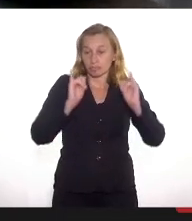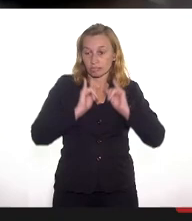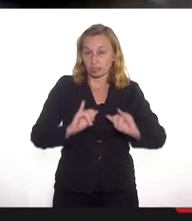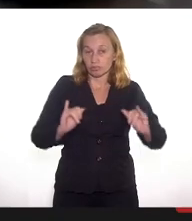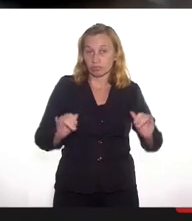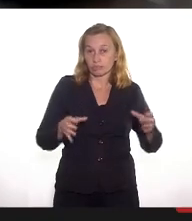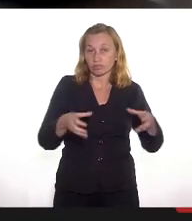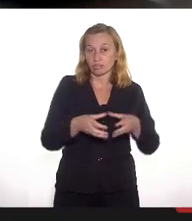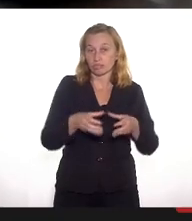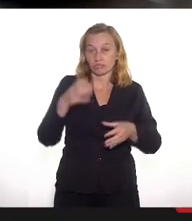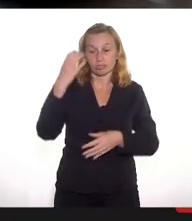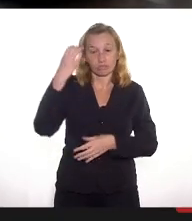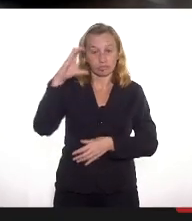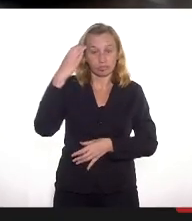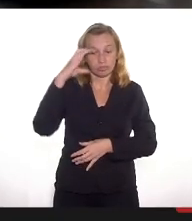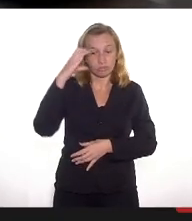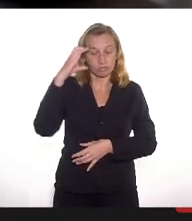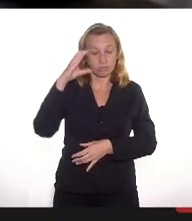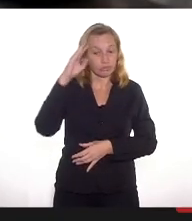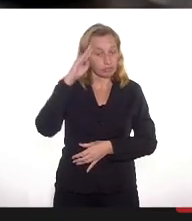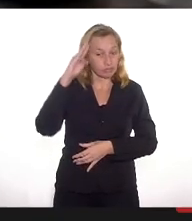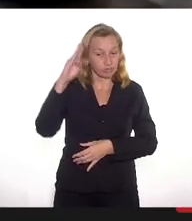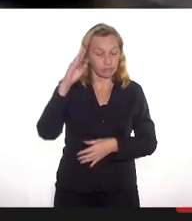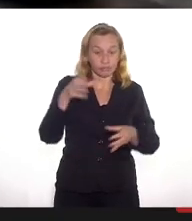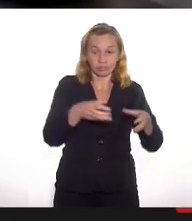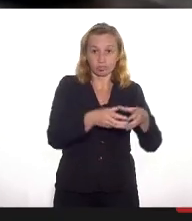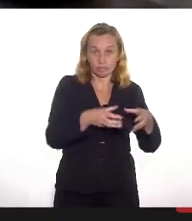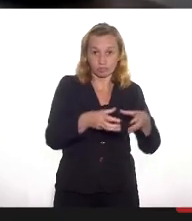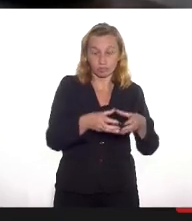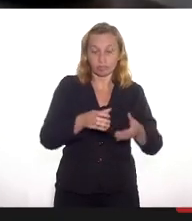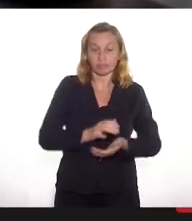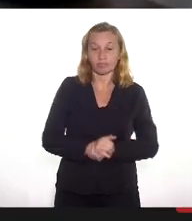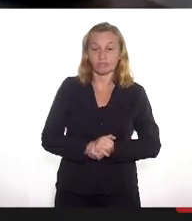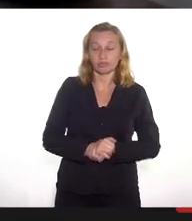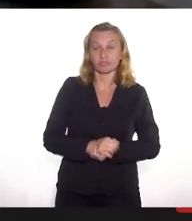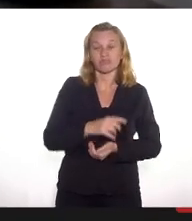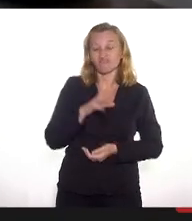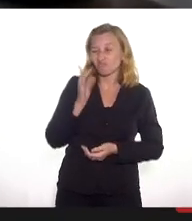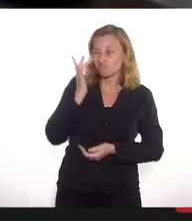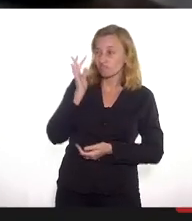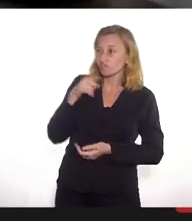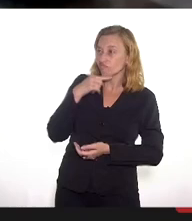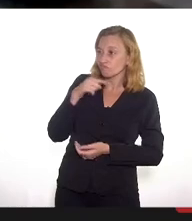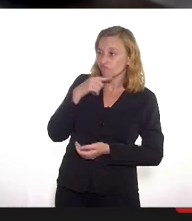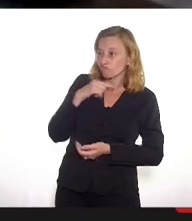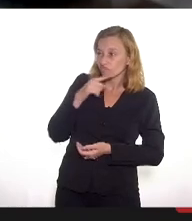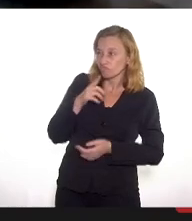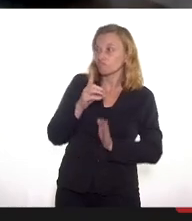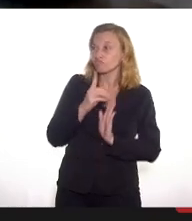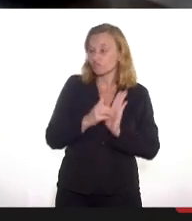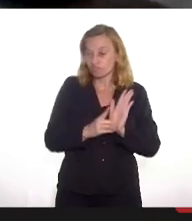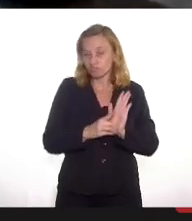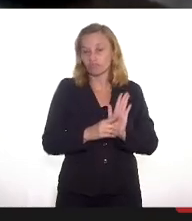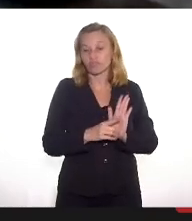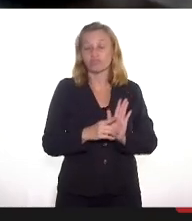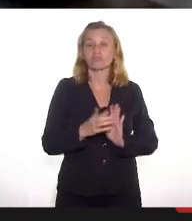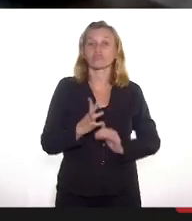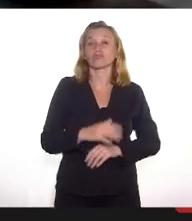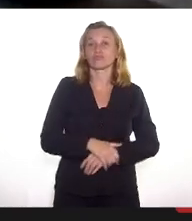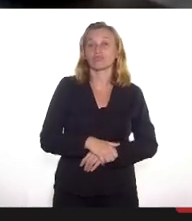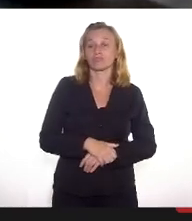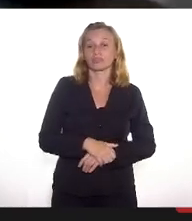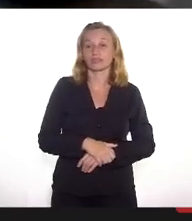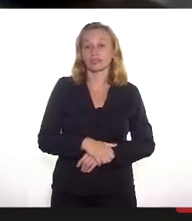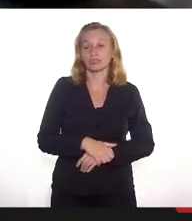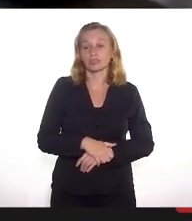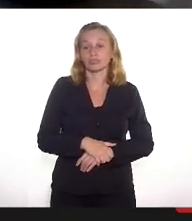definir as faltas e os candidatos considerando acho que estou em dúvida o terceiro as férias área falou critério